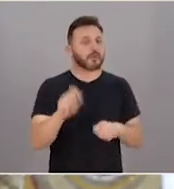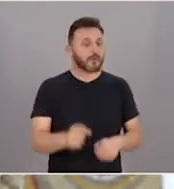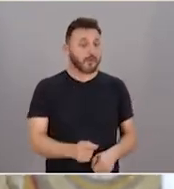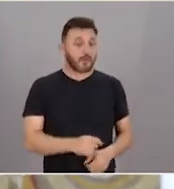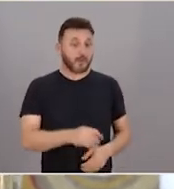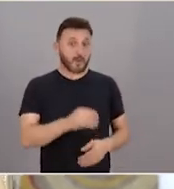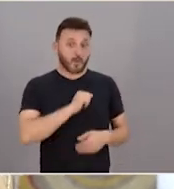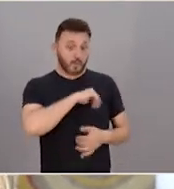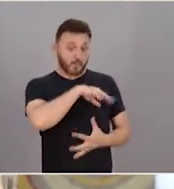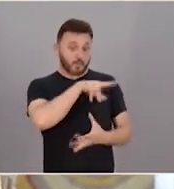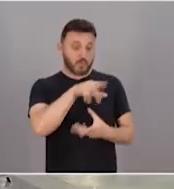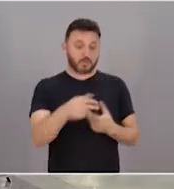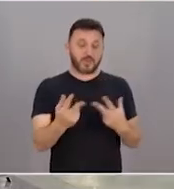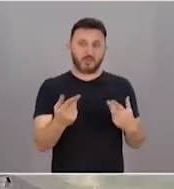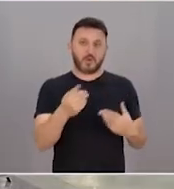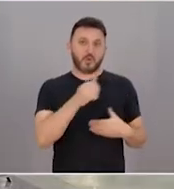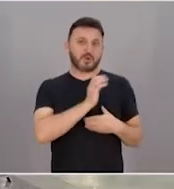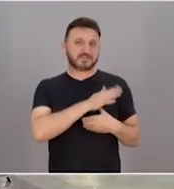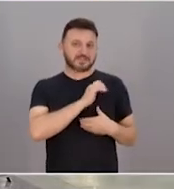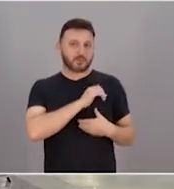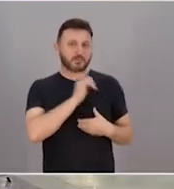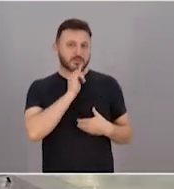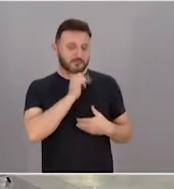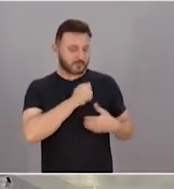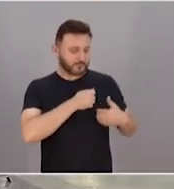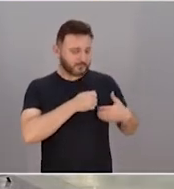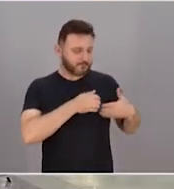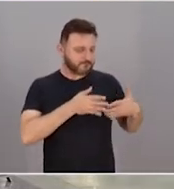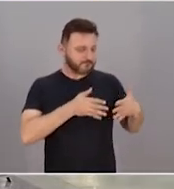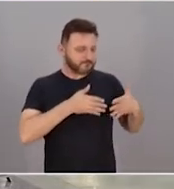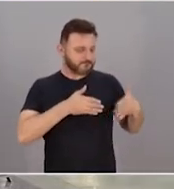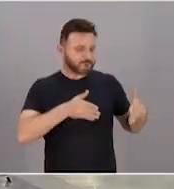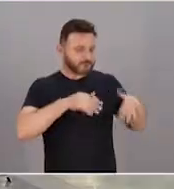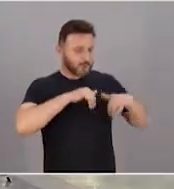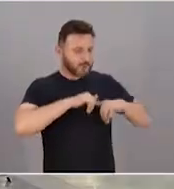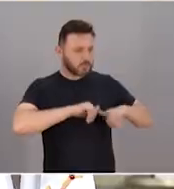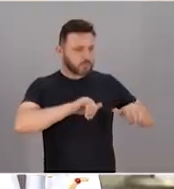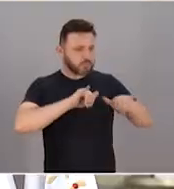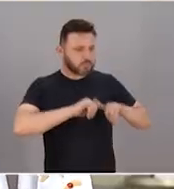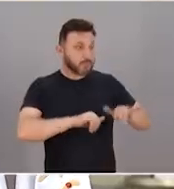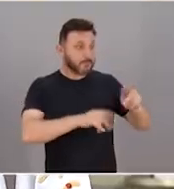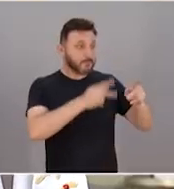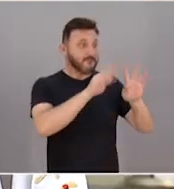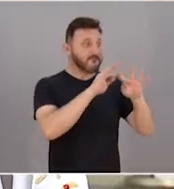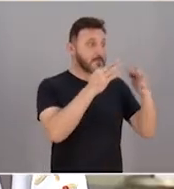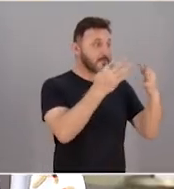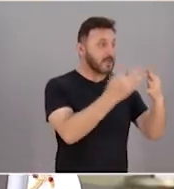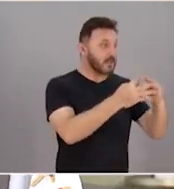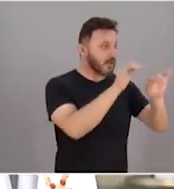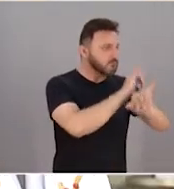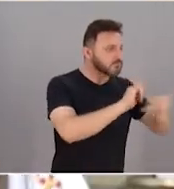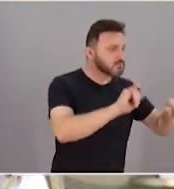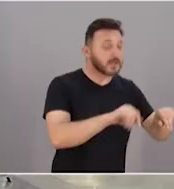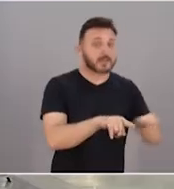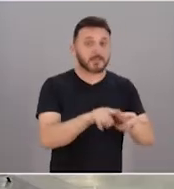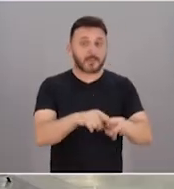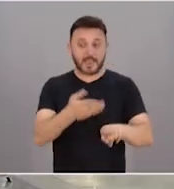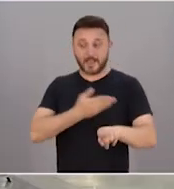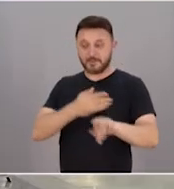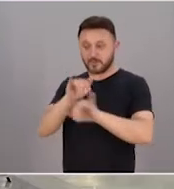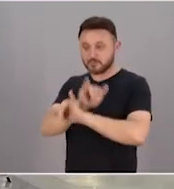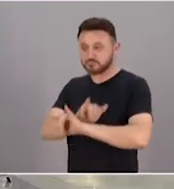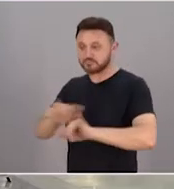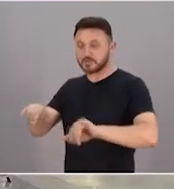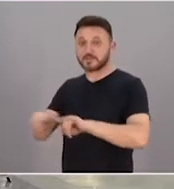E começa a se alargar nas pessoas que você convive. Então ide e